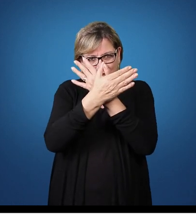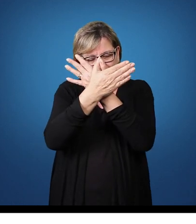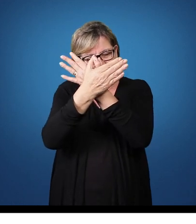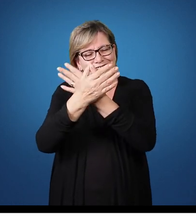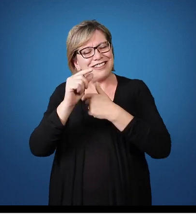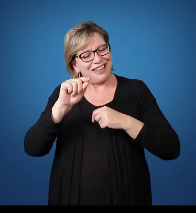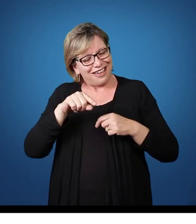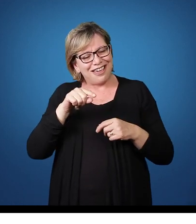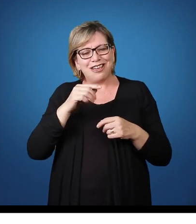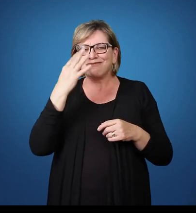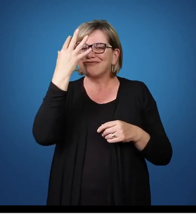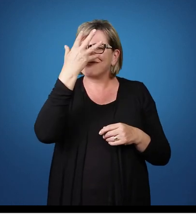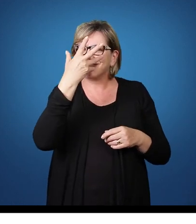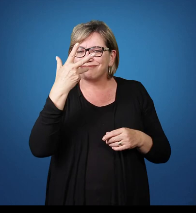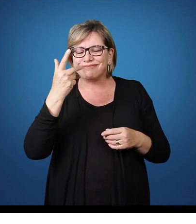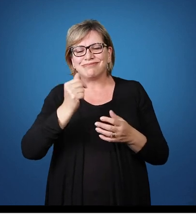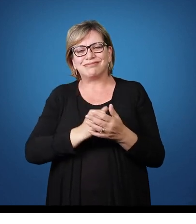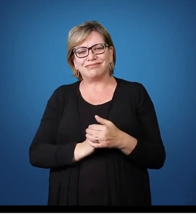bonita